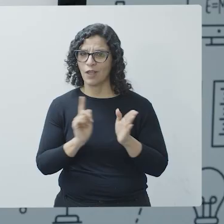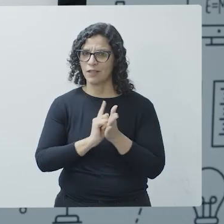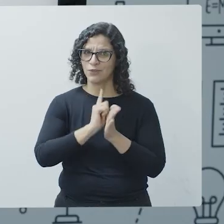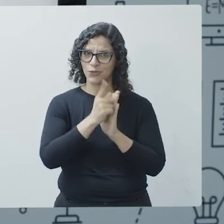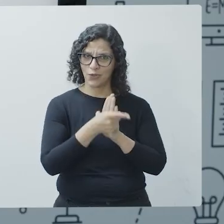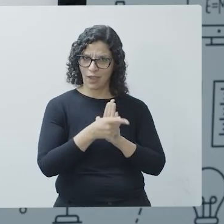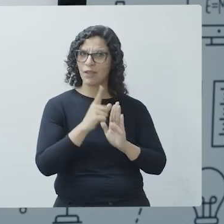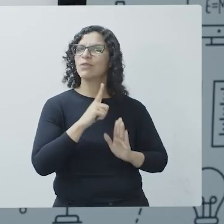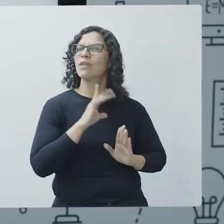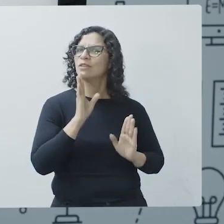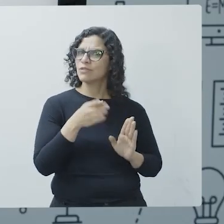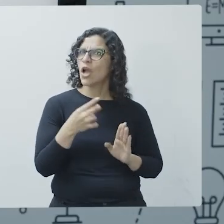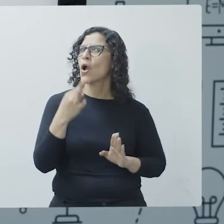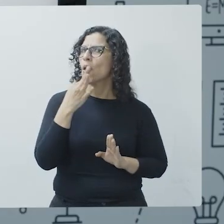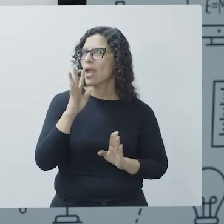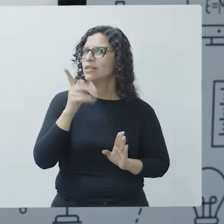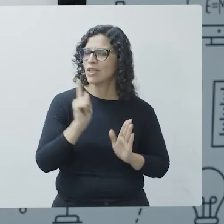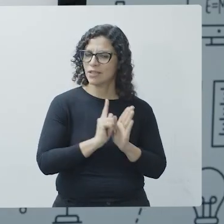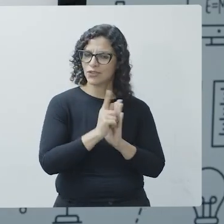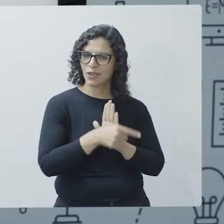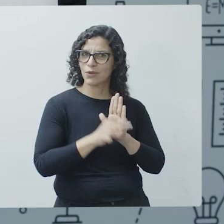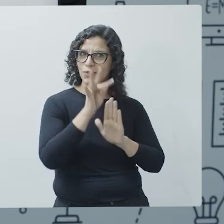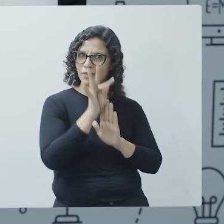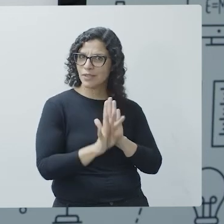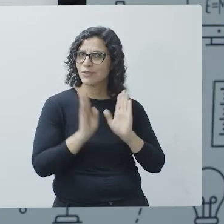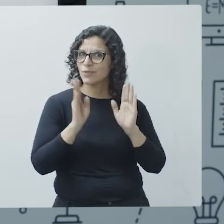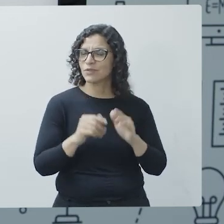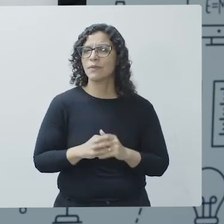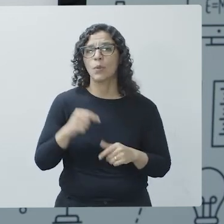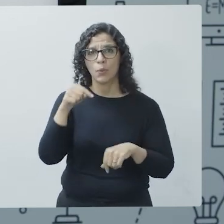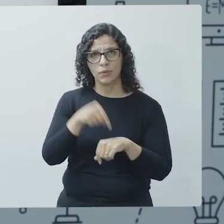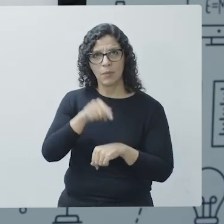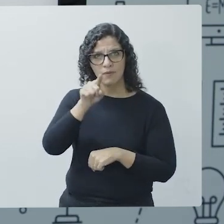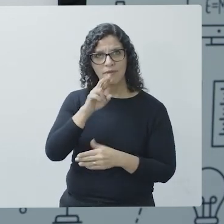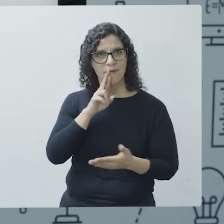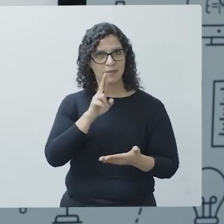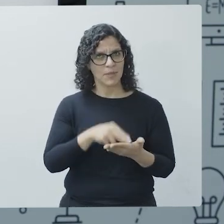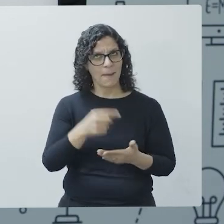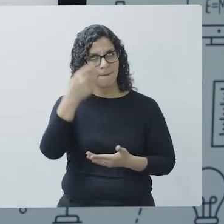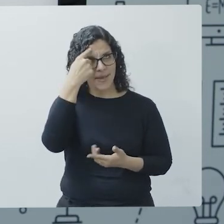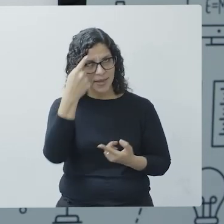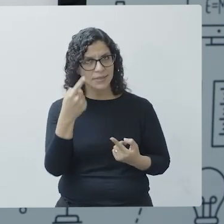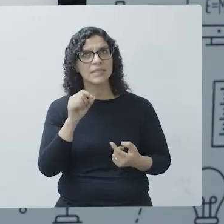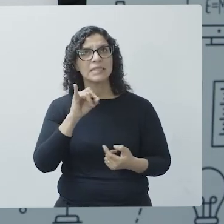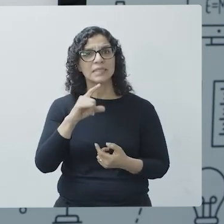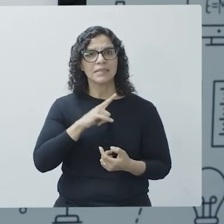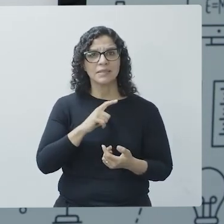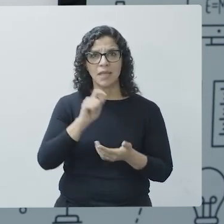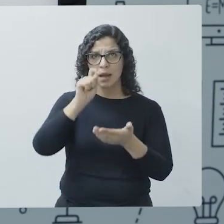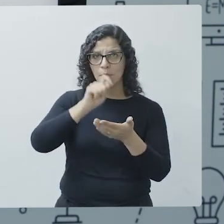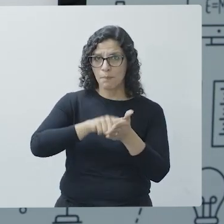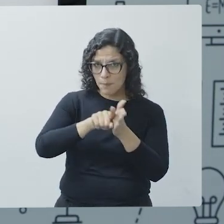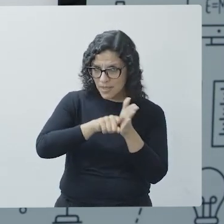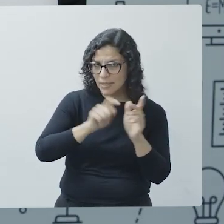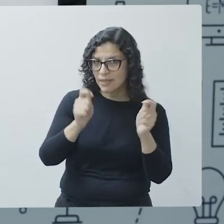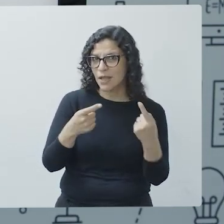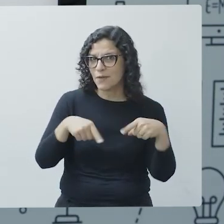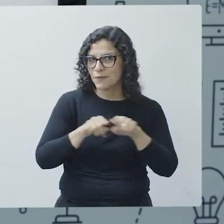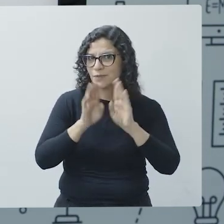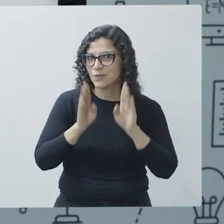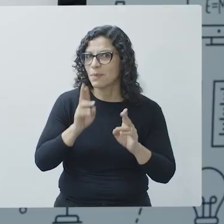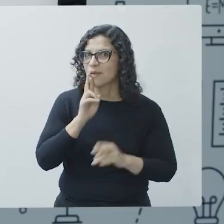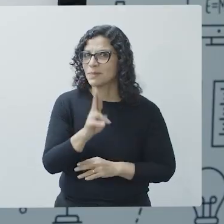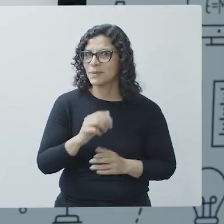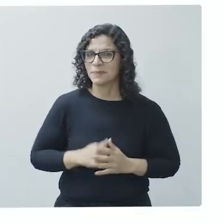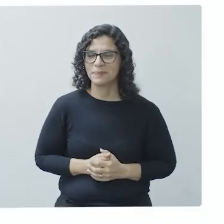gênero textual, por esse outro gênero textual. Vou dar um tempinho para você pensar, se for o caso, pesquisar, e eu já volto